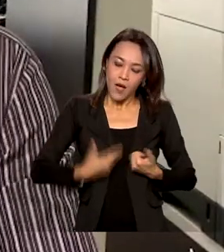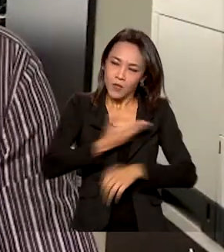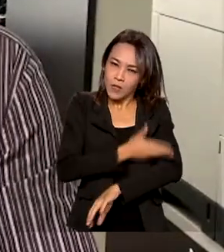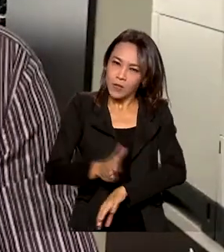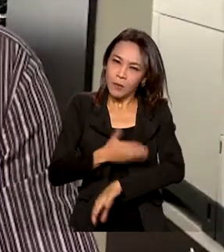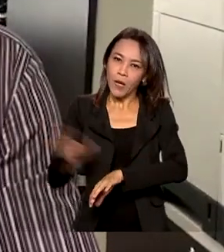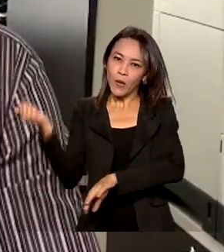Olímpicos e paralímpicos